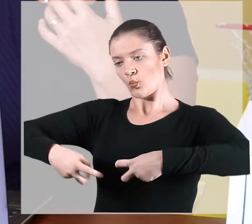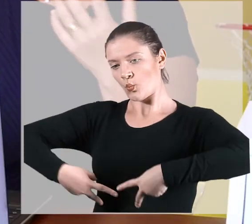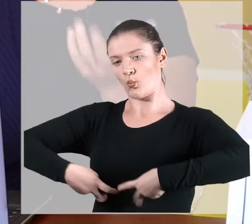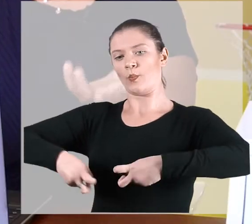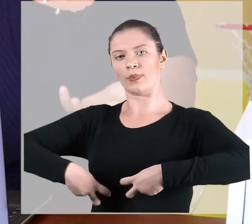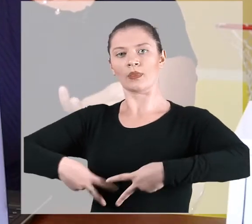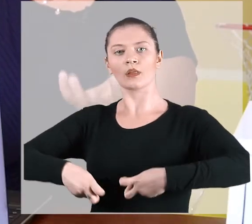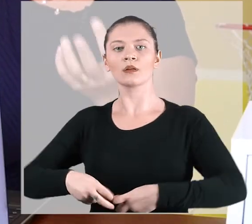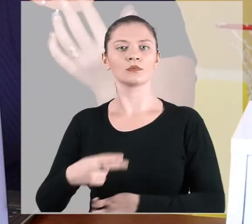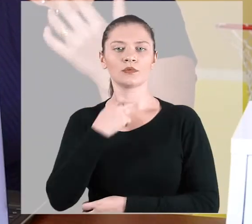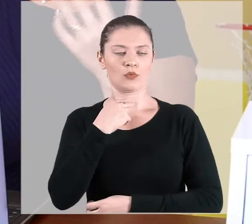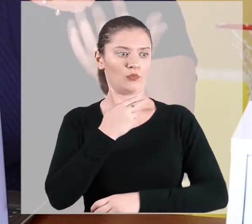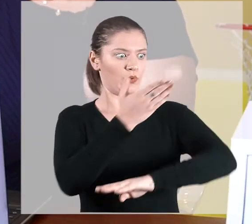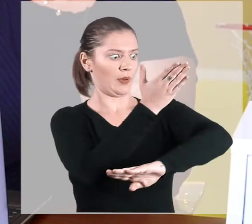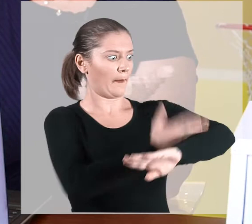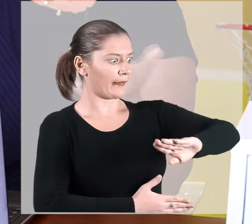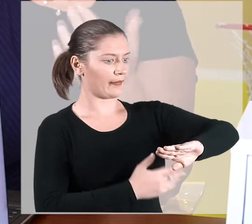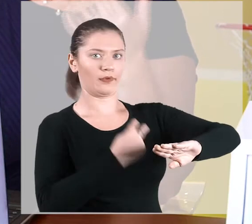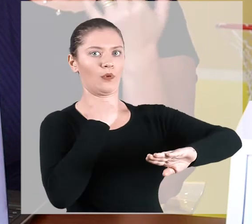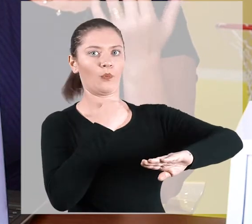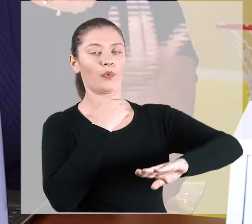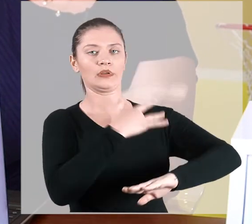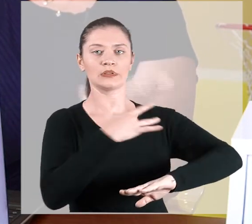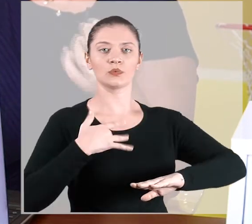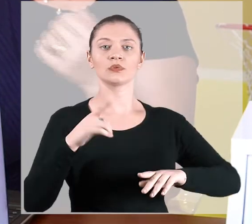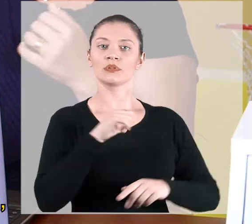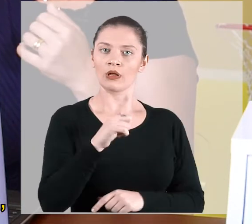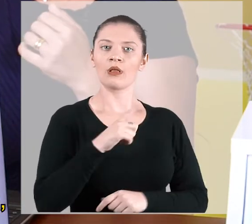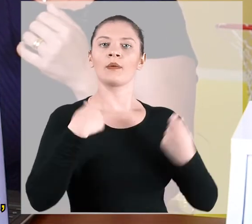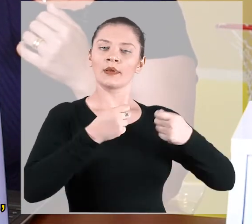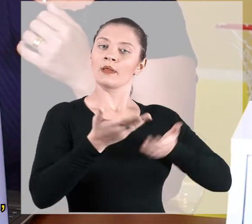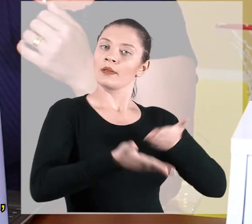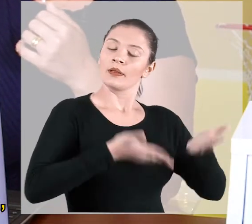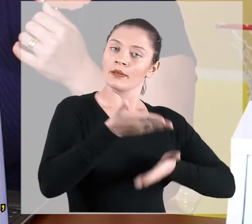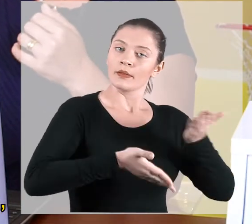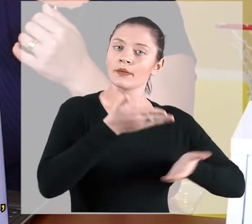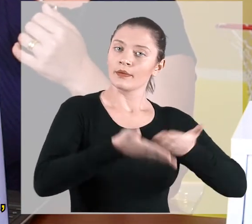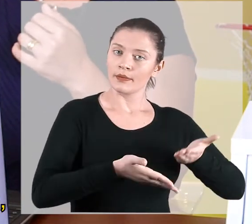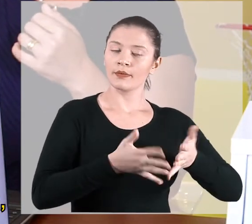tu não pode tirar essa perna, né, a tua perna é saudável, tu vai fazer um tratamento, né, então